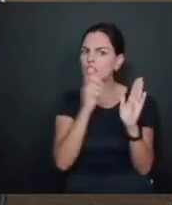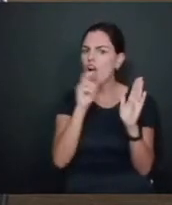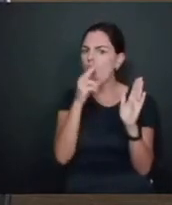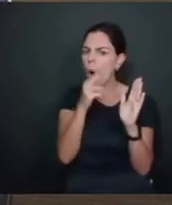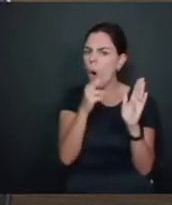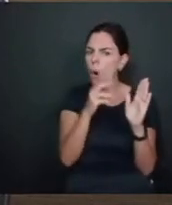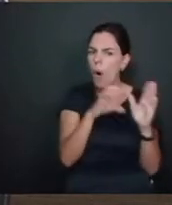liberadas